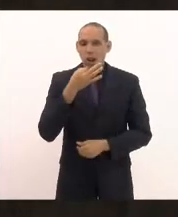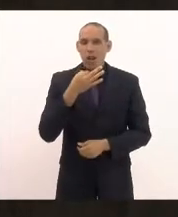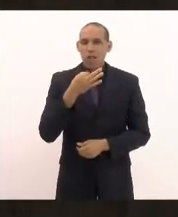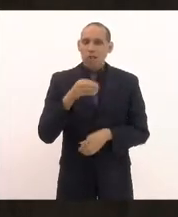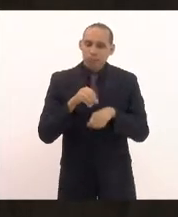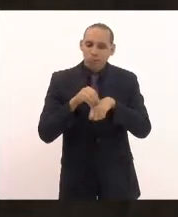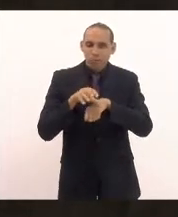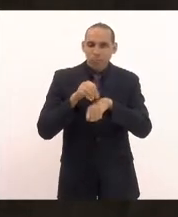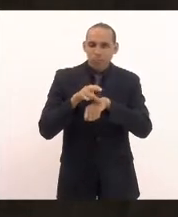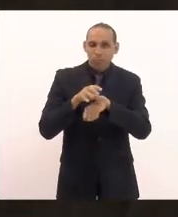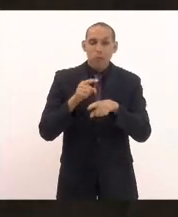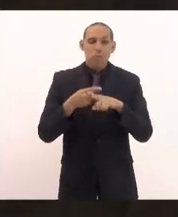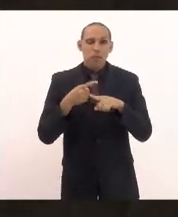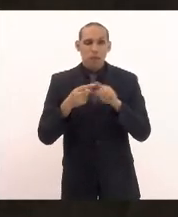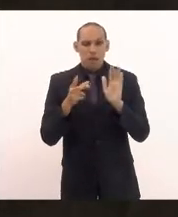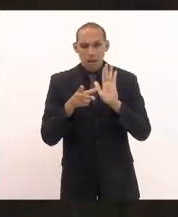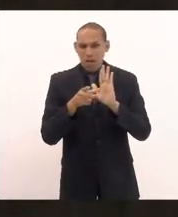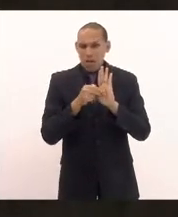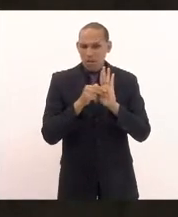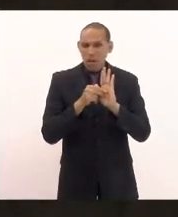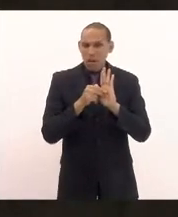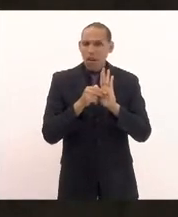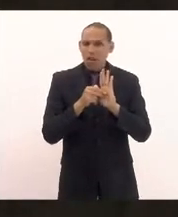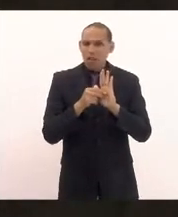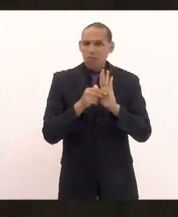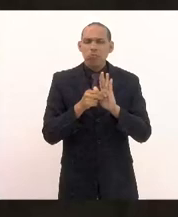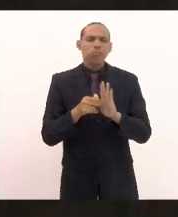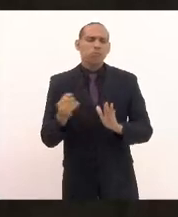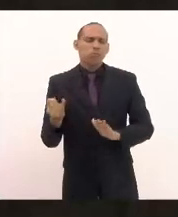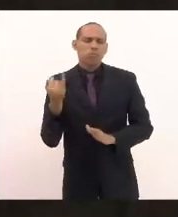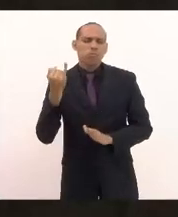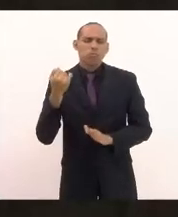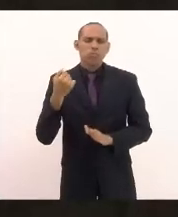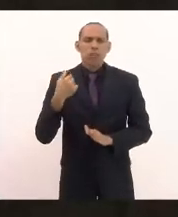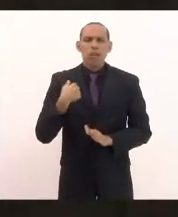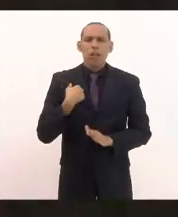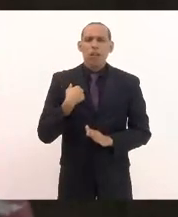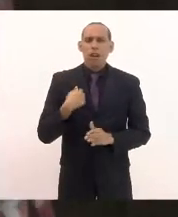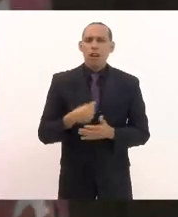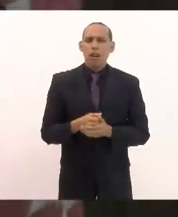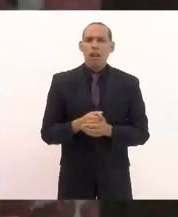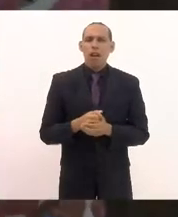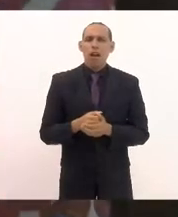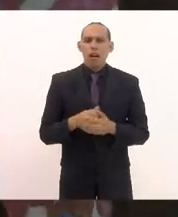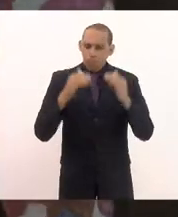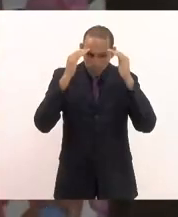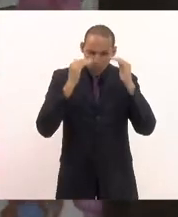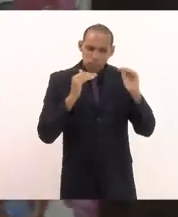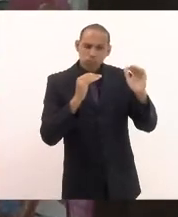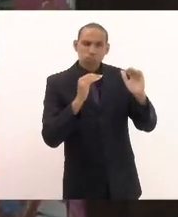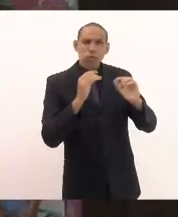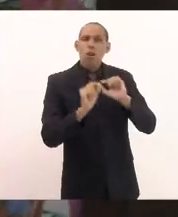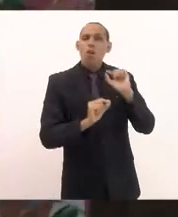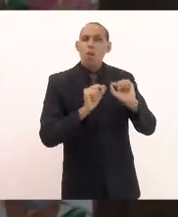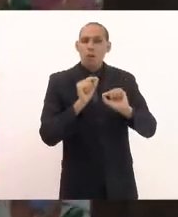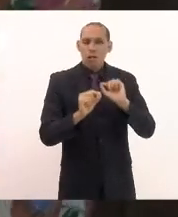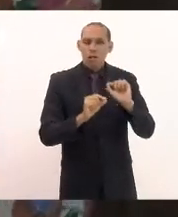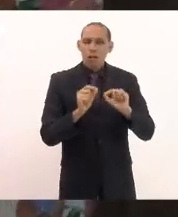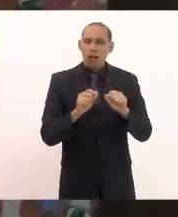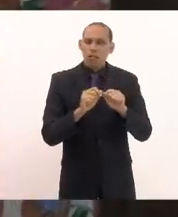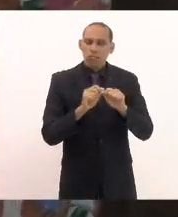as emendas que eu acho oportuna, eu as fiz, como manda o figurino,